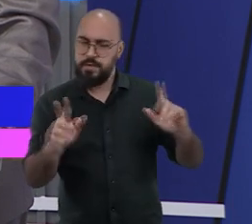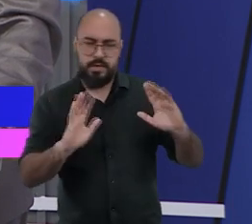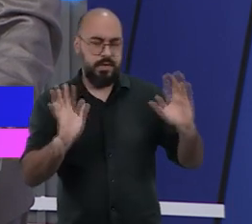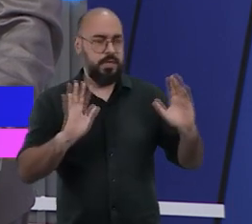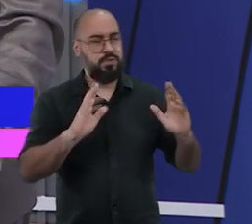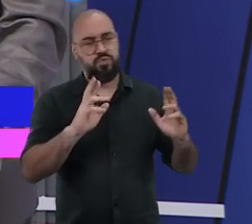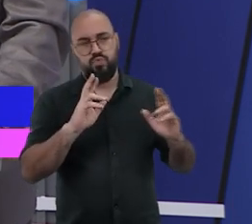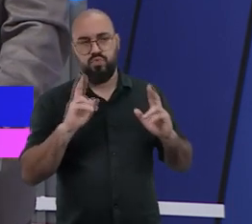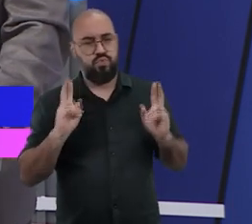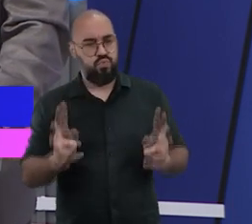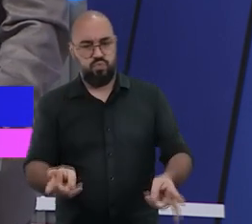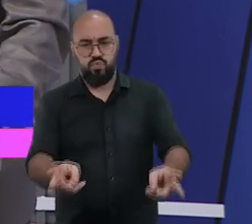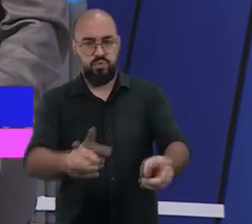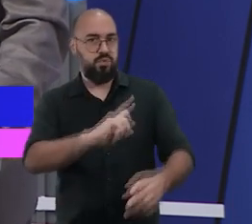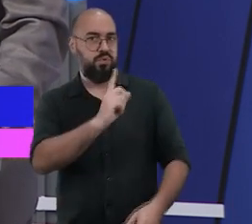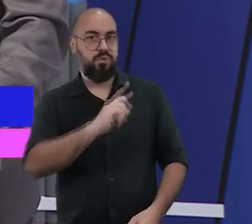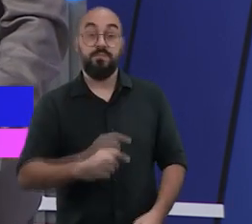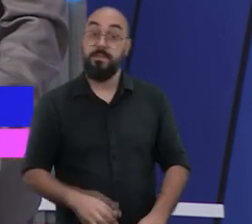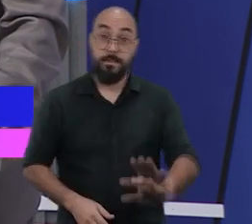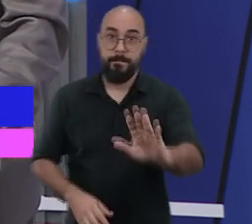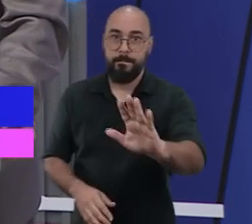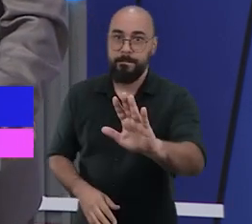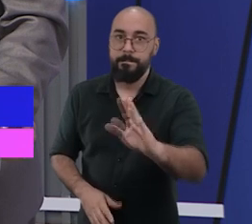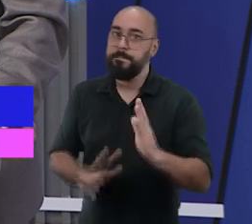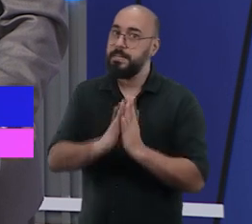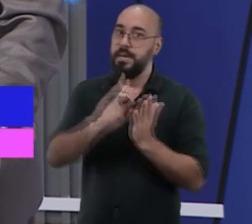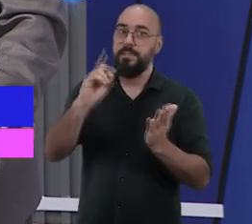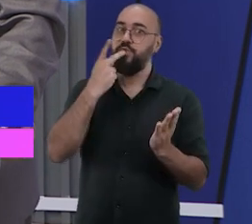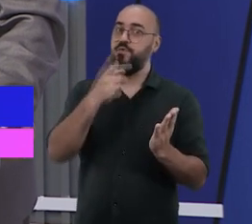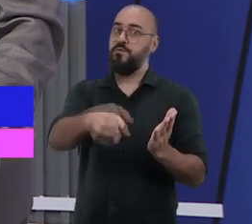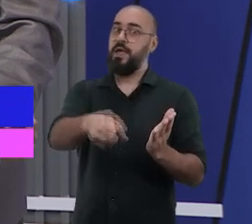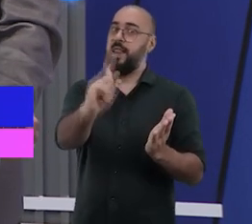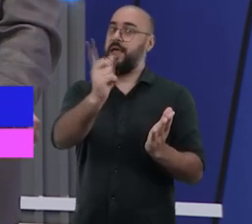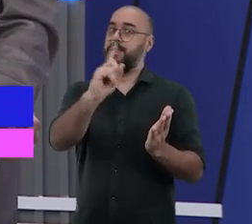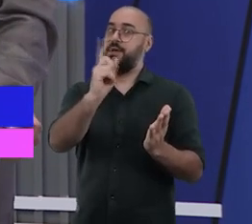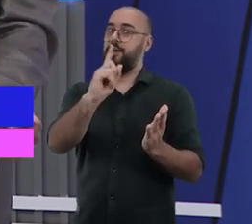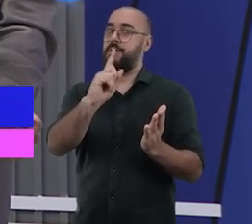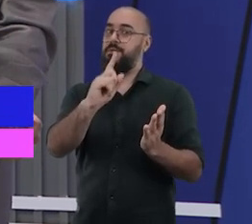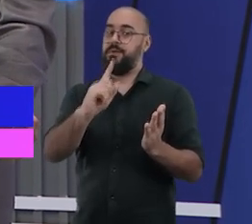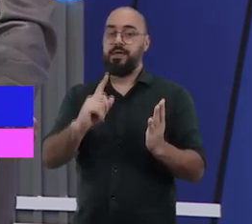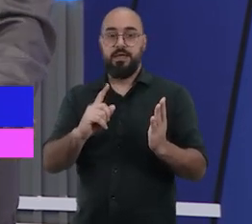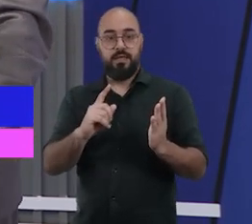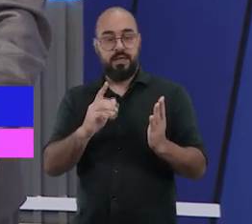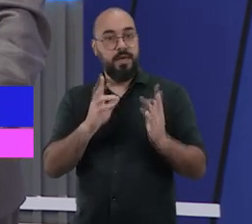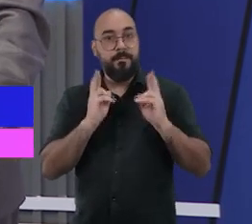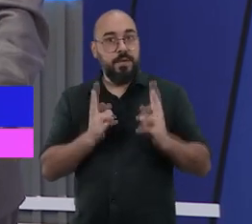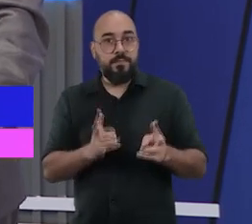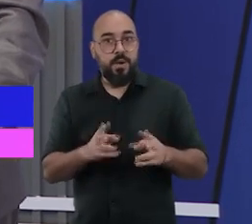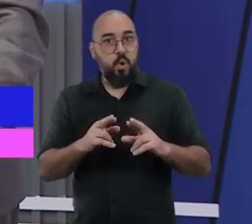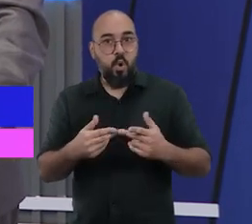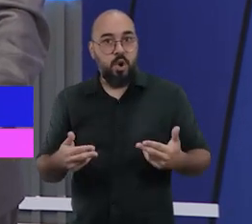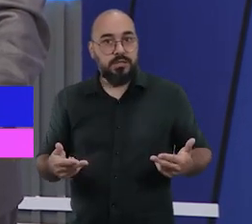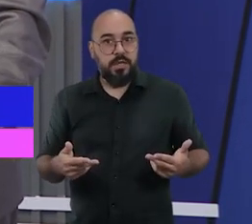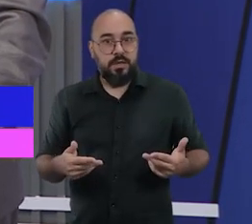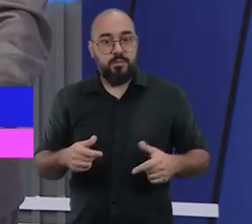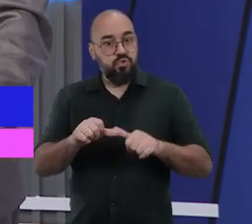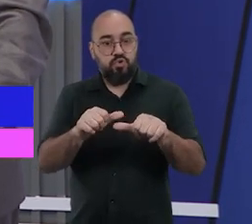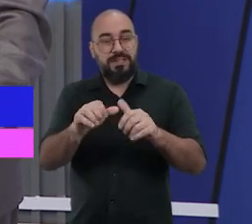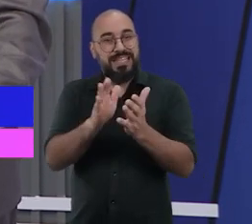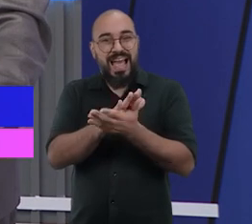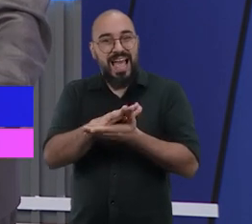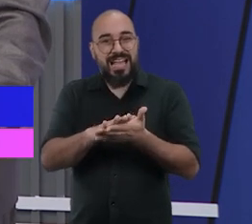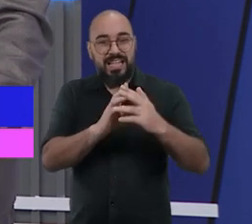Bom, não é o que a Bíblia diz, tá? A Bíblia diz que é exatamente a mesma coisa, não mudou nada na cruz.